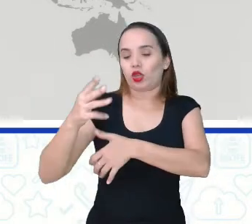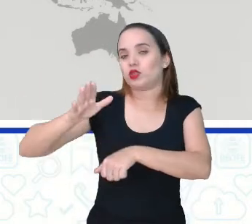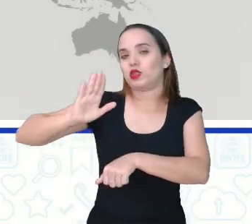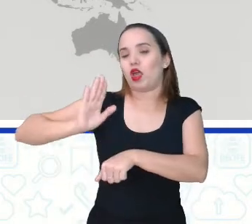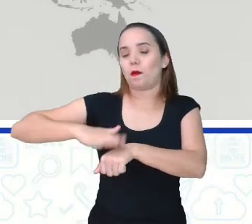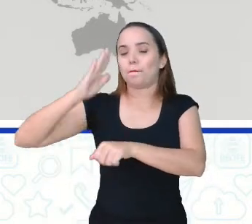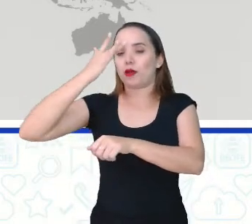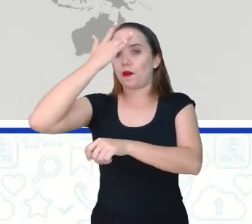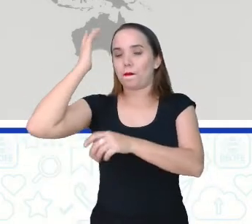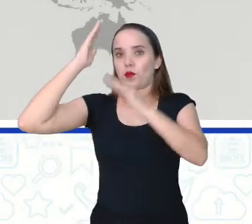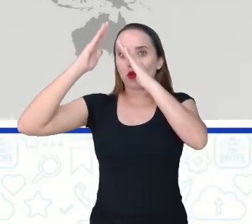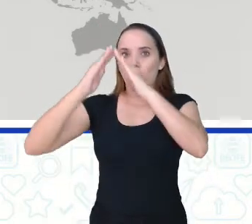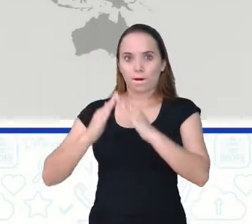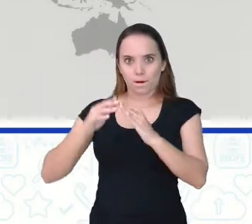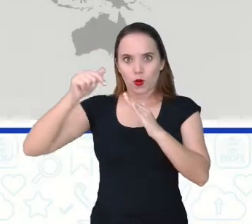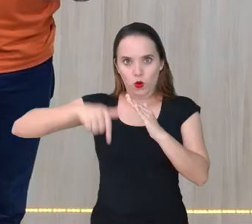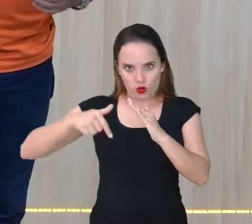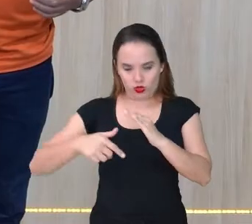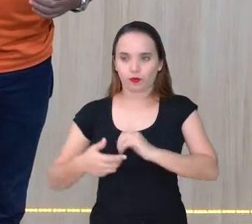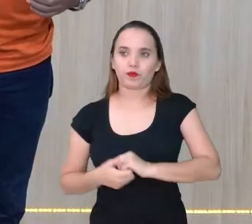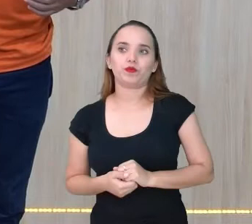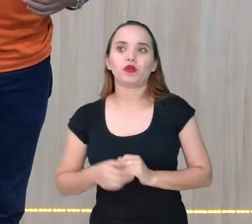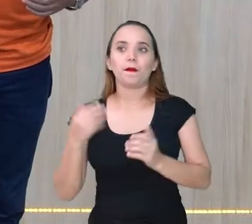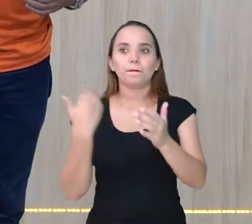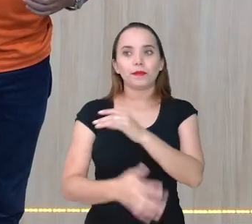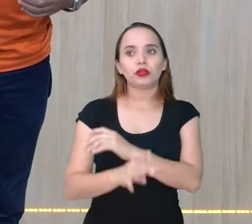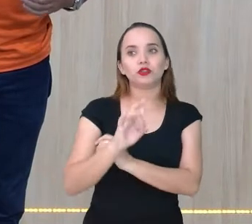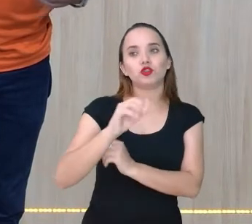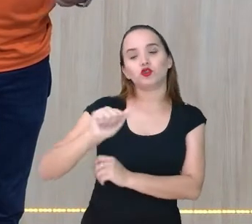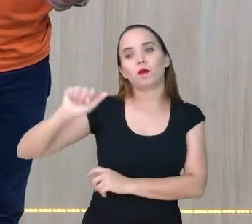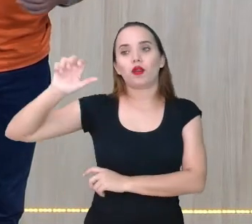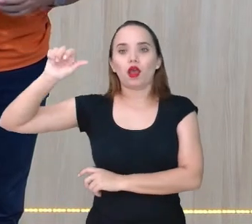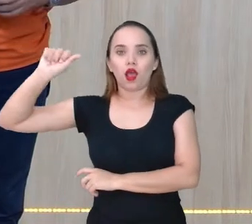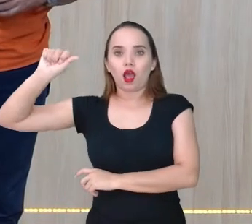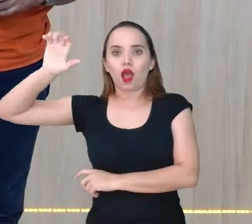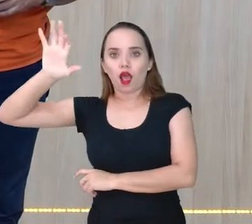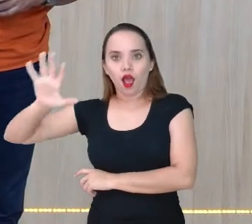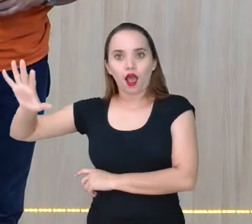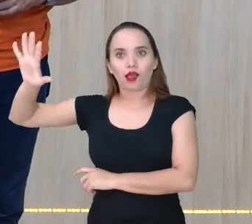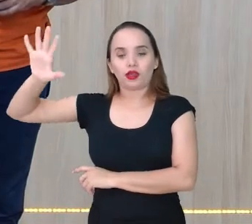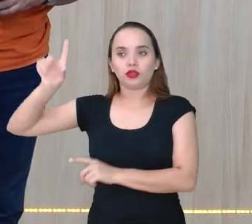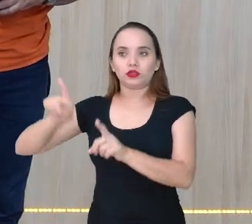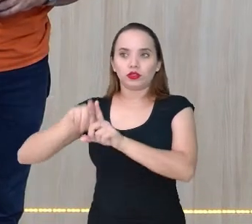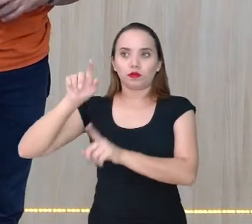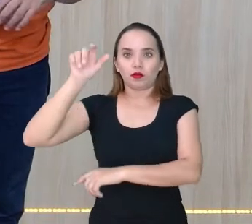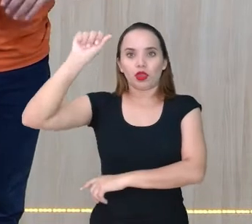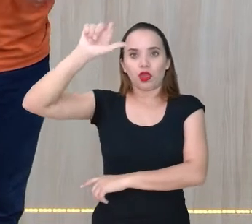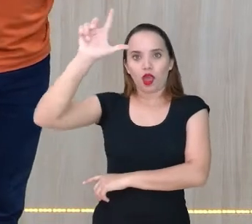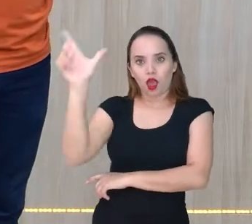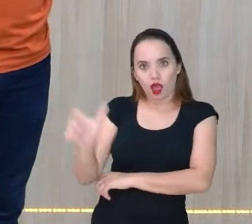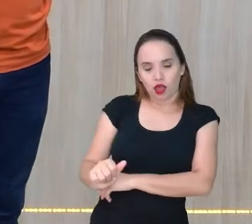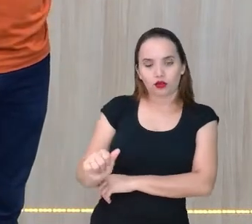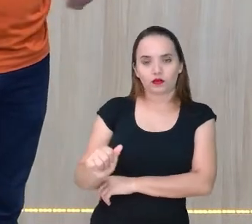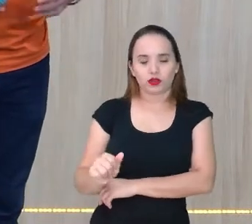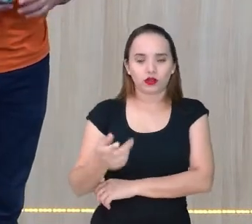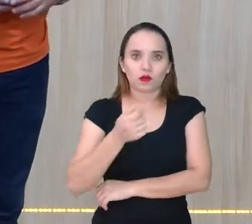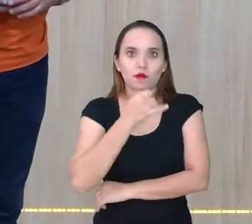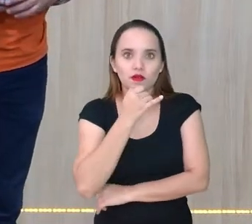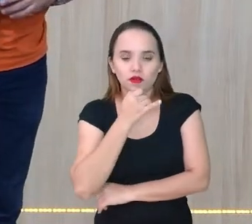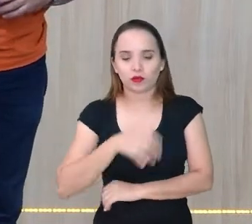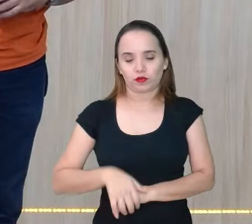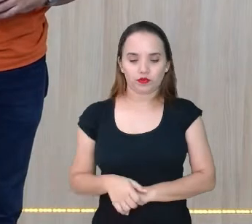Ásia e da África. Então a gente tem aí cidades, né? Por exemplo, São Paulo, né? É uma das cidades mais populosas da América